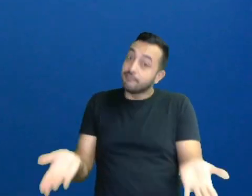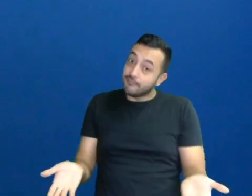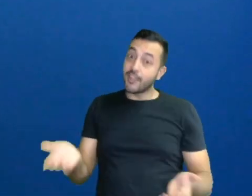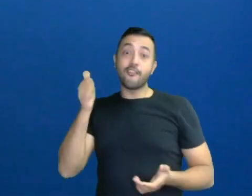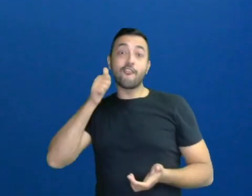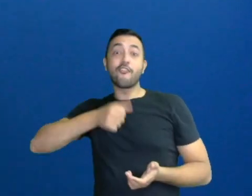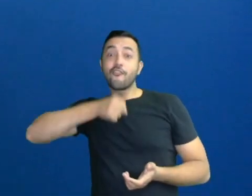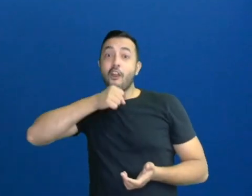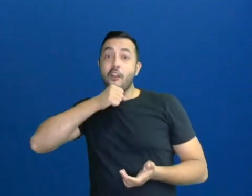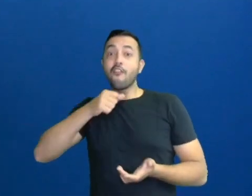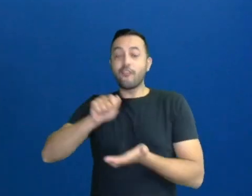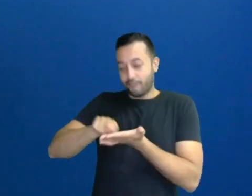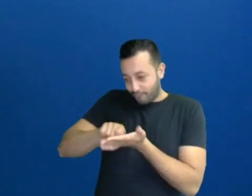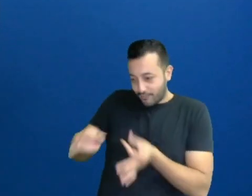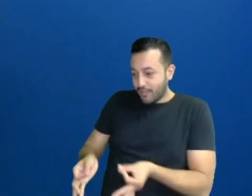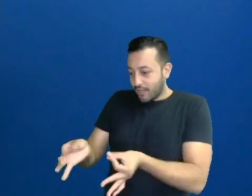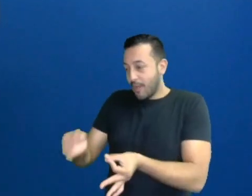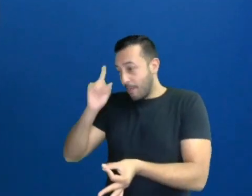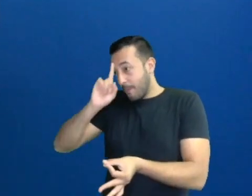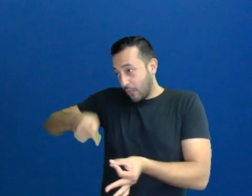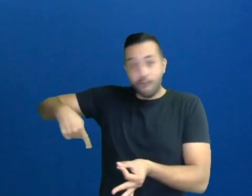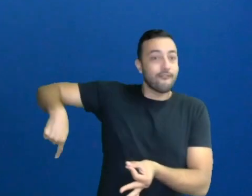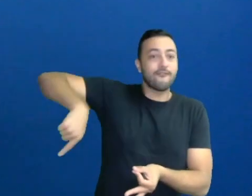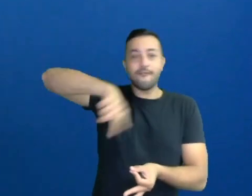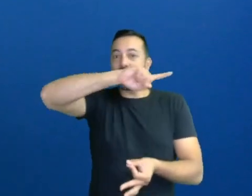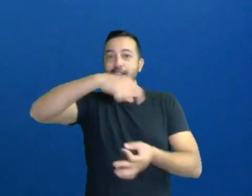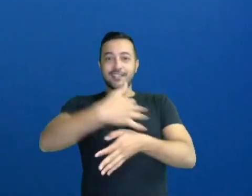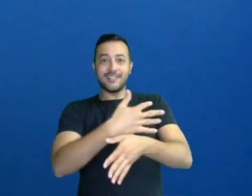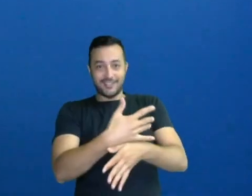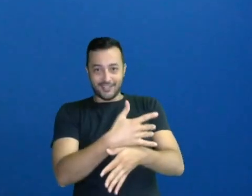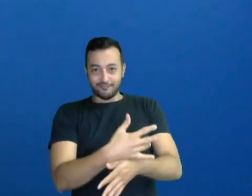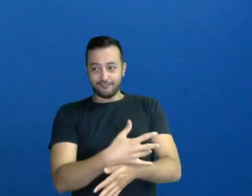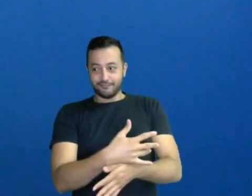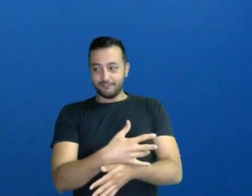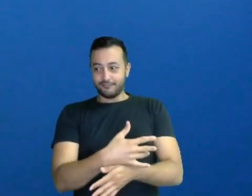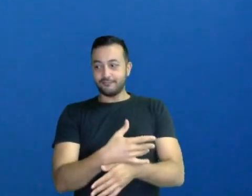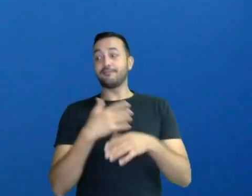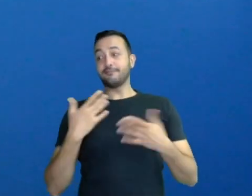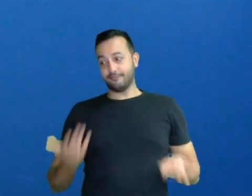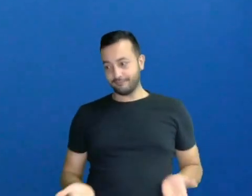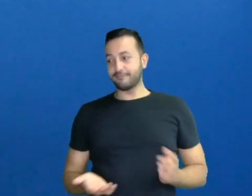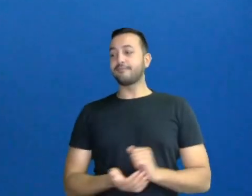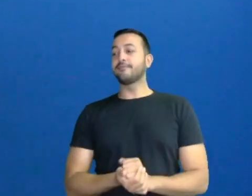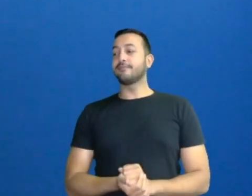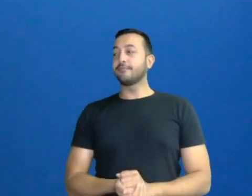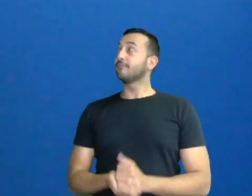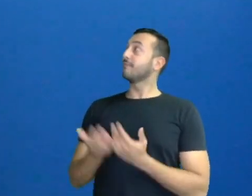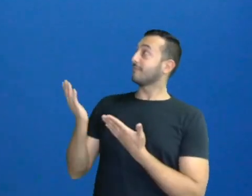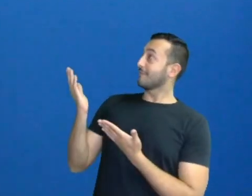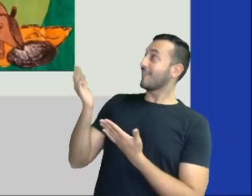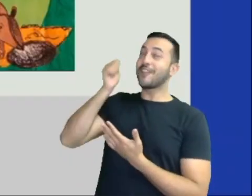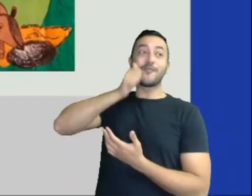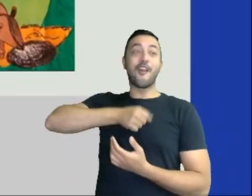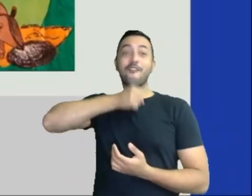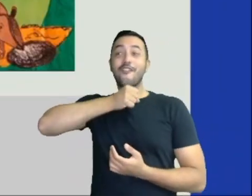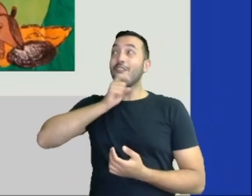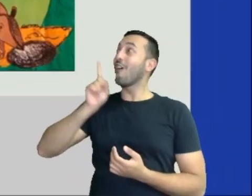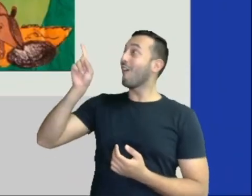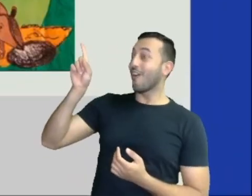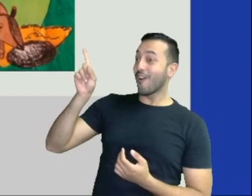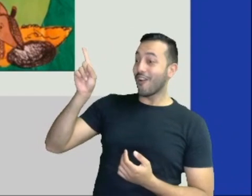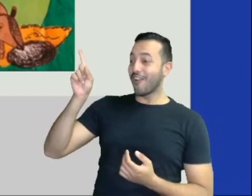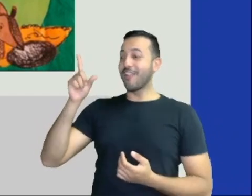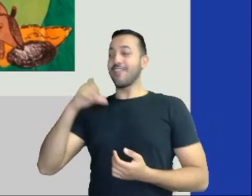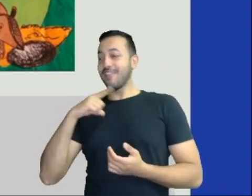a vovó pediu que ele levasse o bilhete até assinado Olha a vovó está aqui ó ela